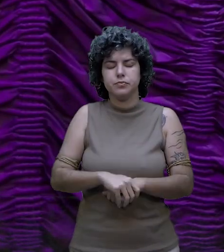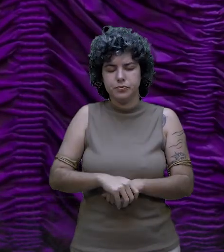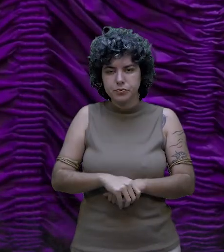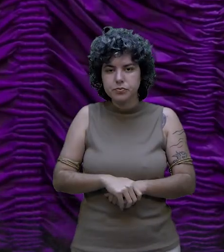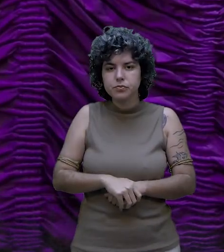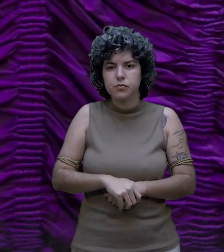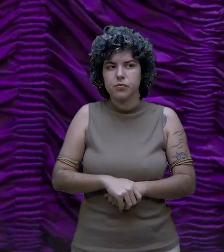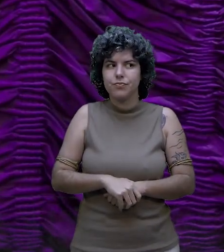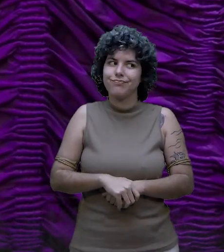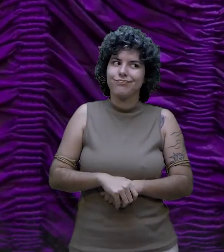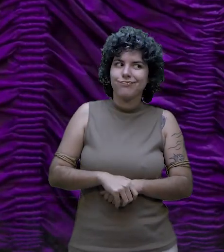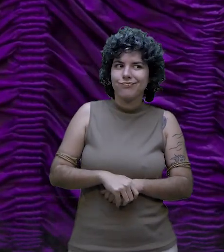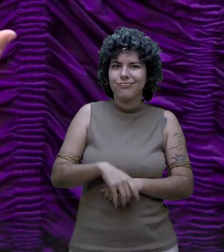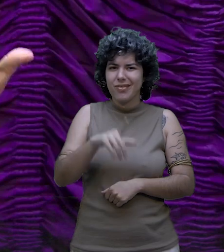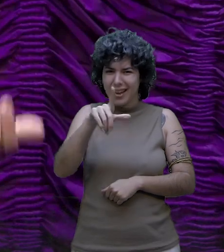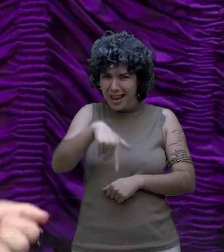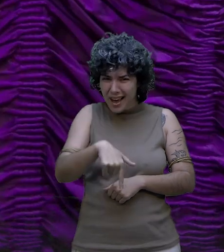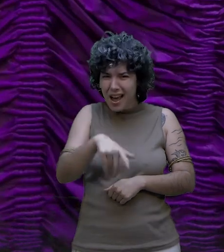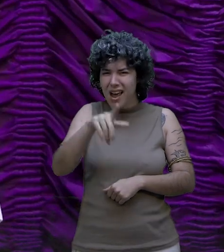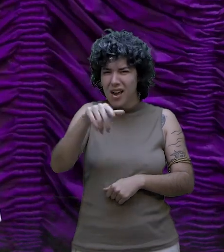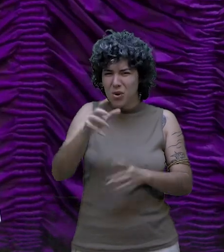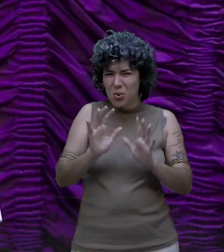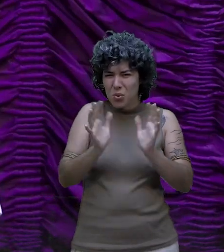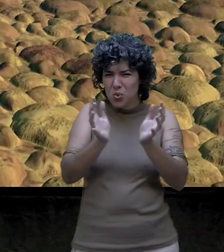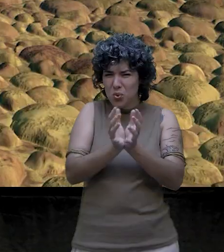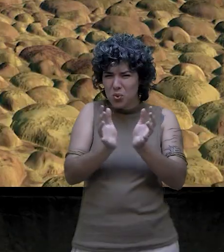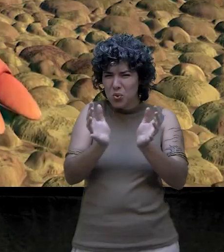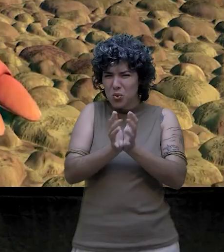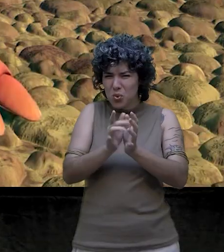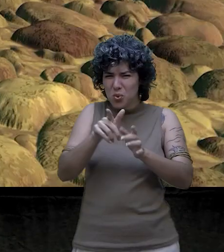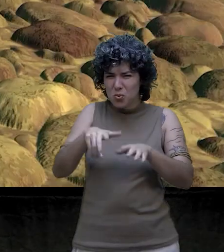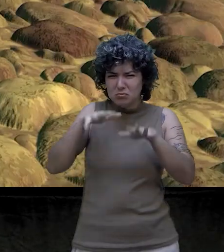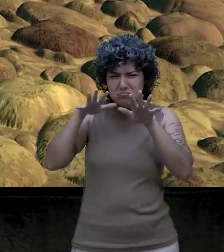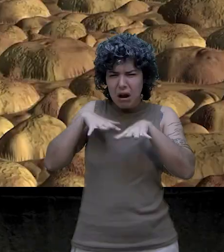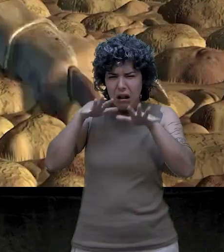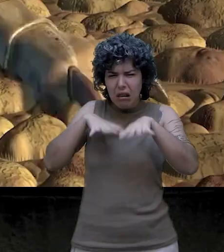que não foi bem um grupo de guerreiros que o Flick achou.